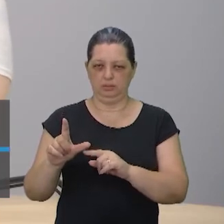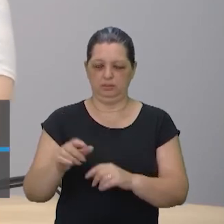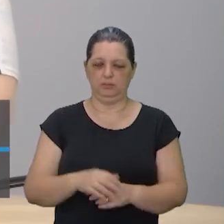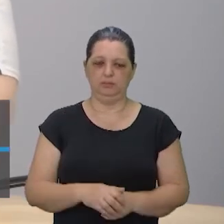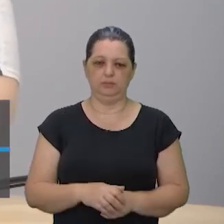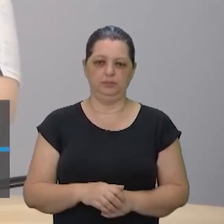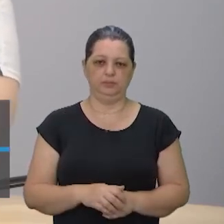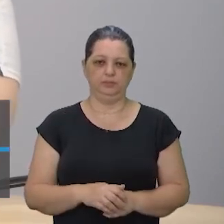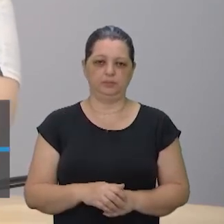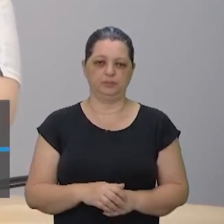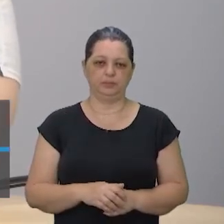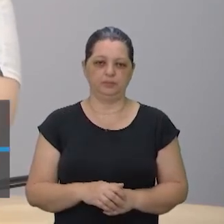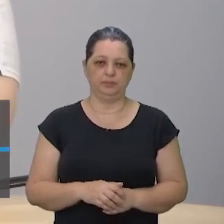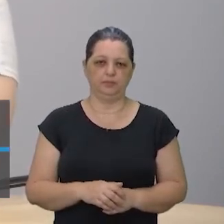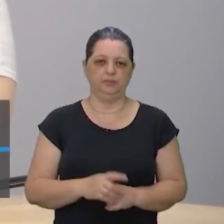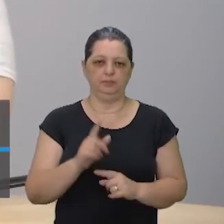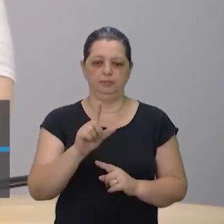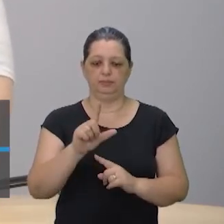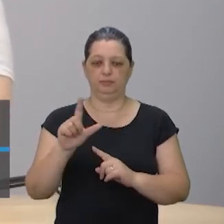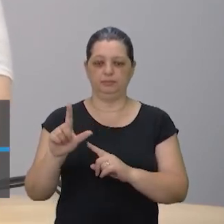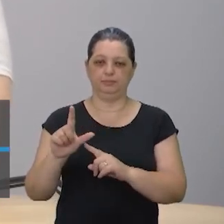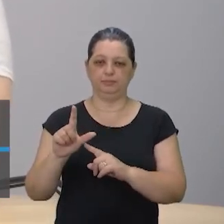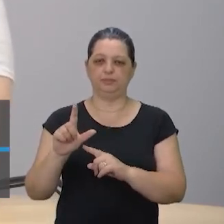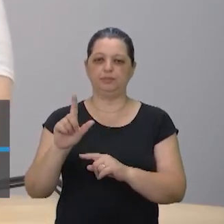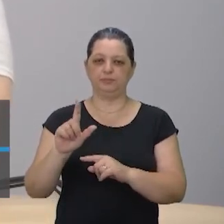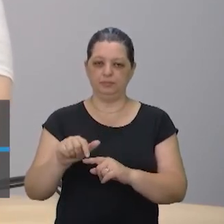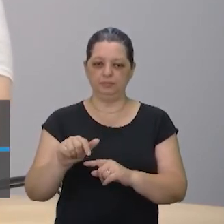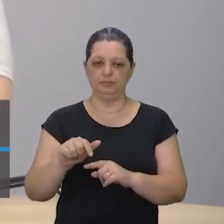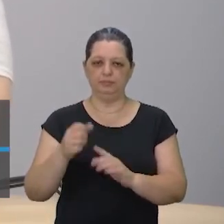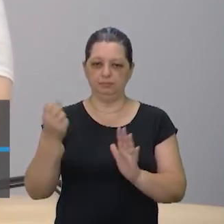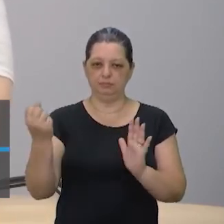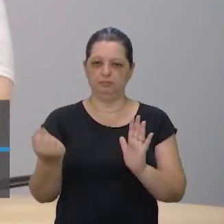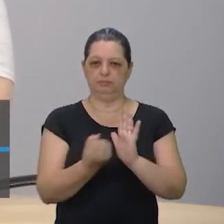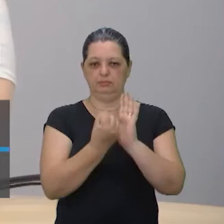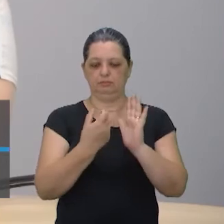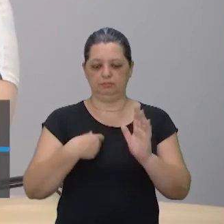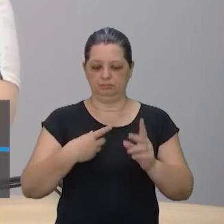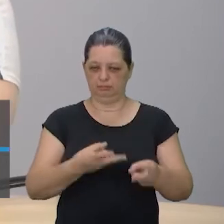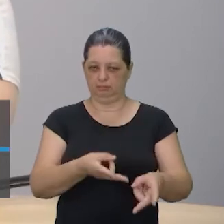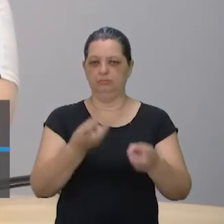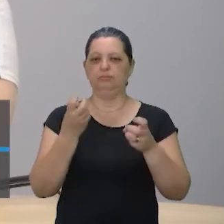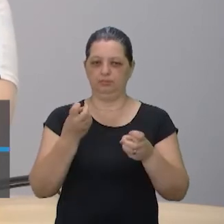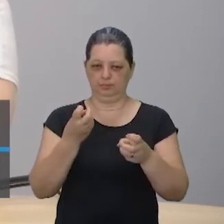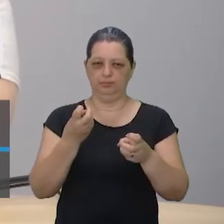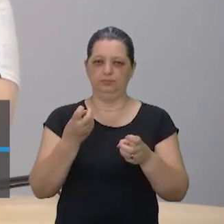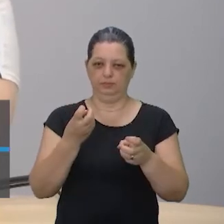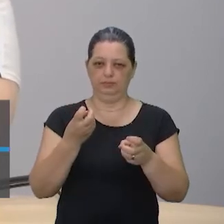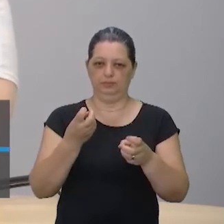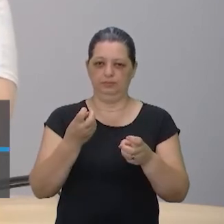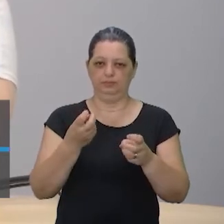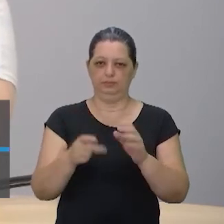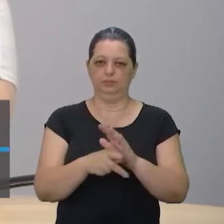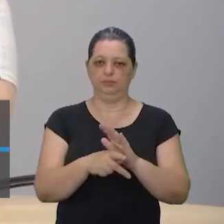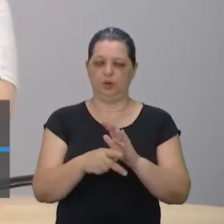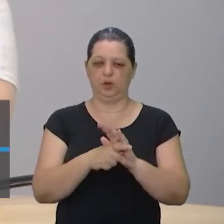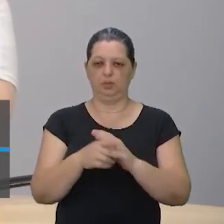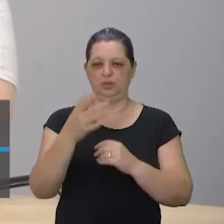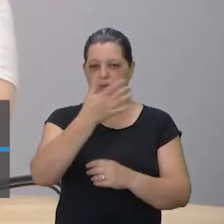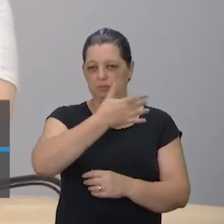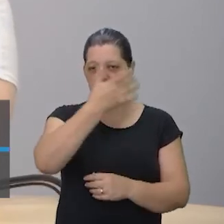né? O doble L é a coisa mais marcante, na minha percepção, para você perceber de onde vem uma